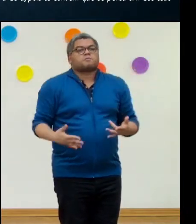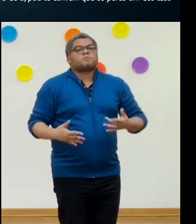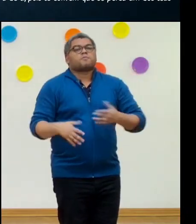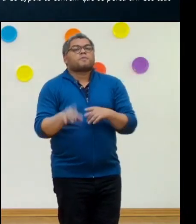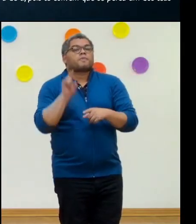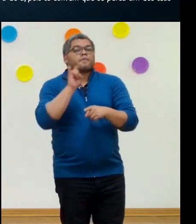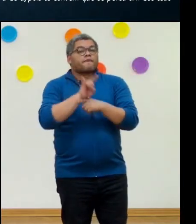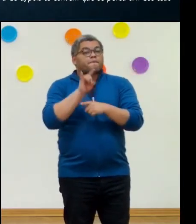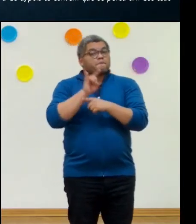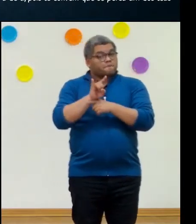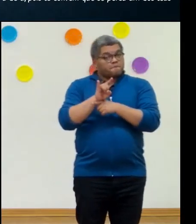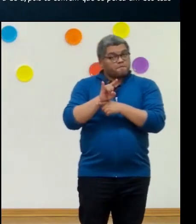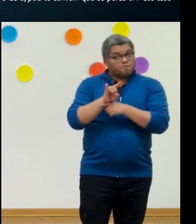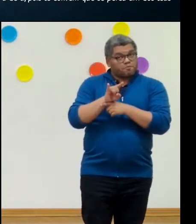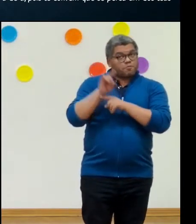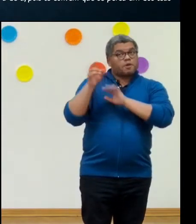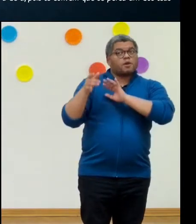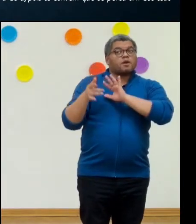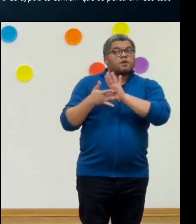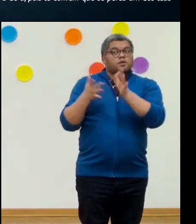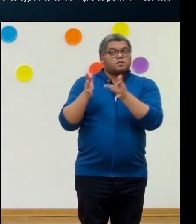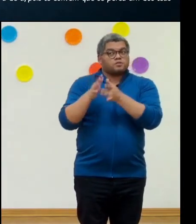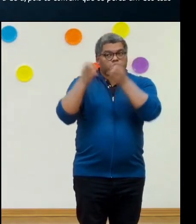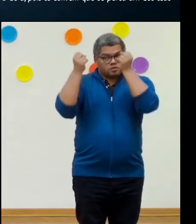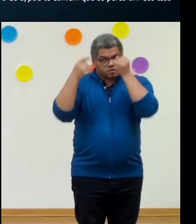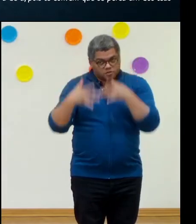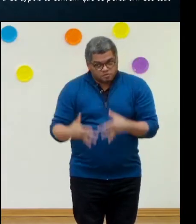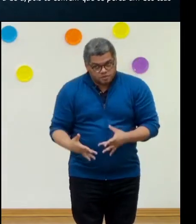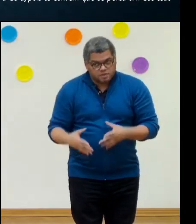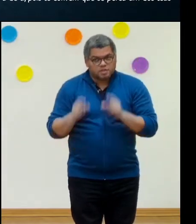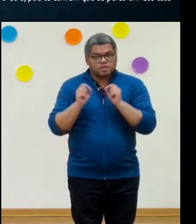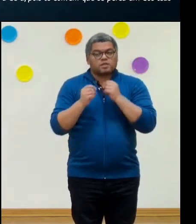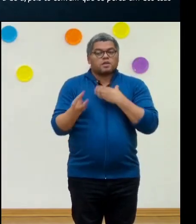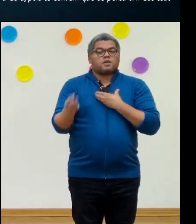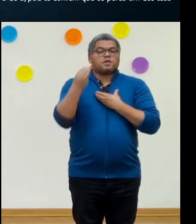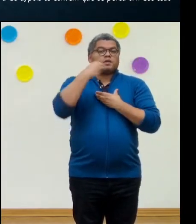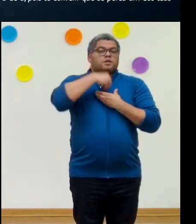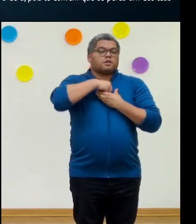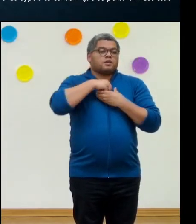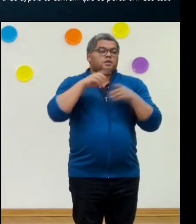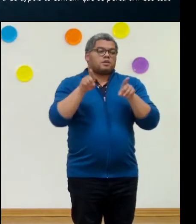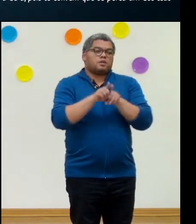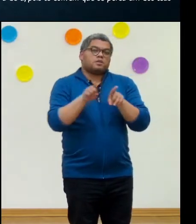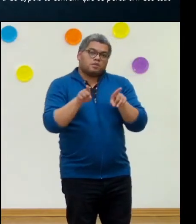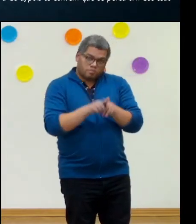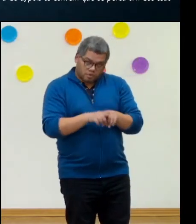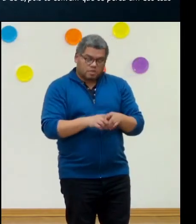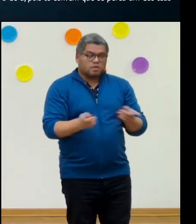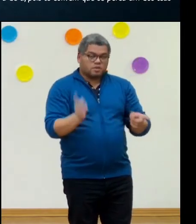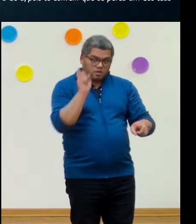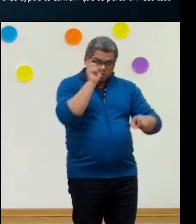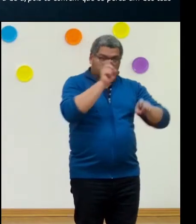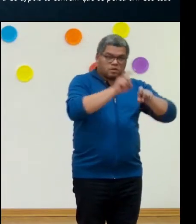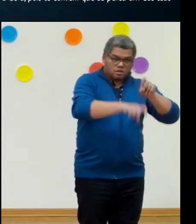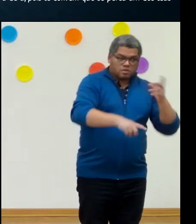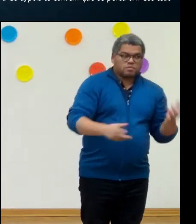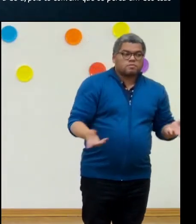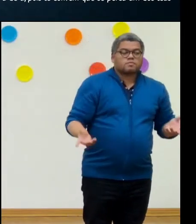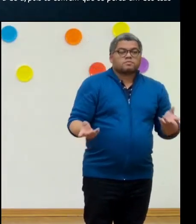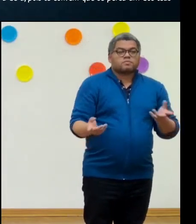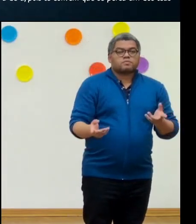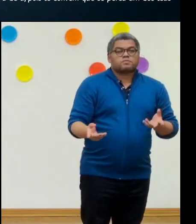Adultério para Jesus, então, é intenção interna. E, claro, o ato externo.